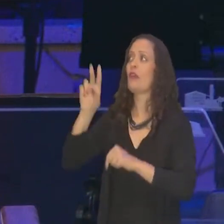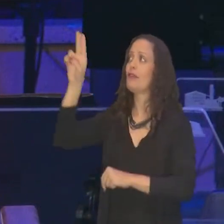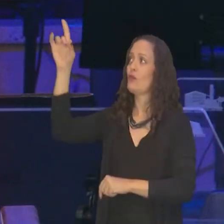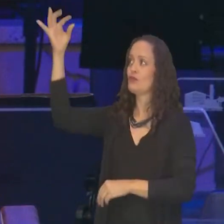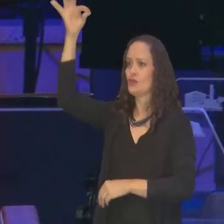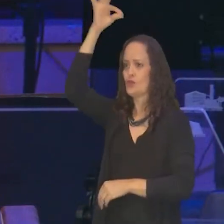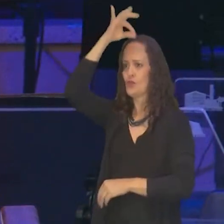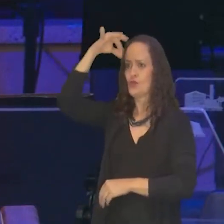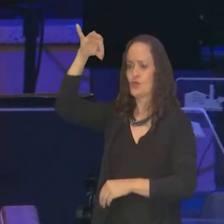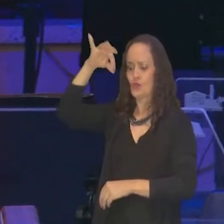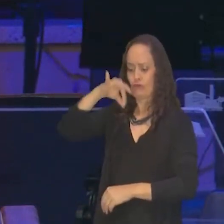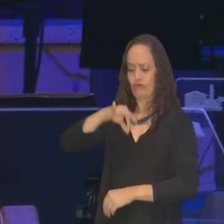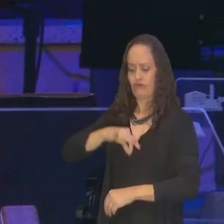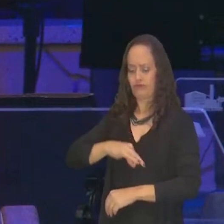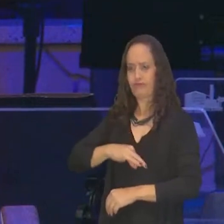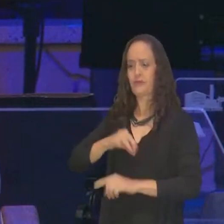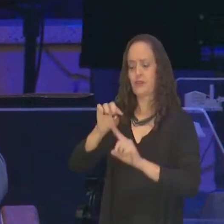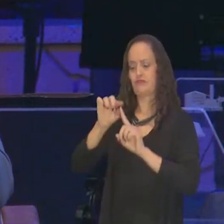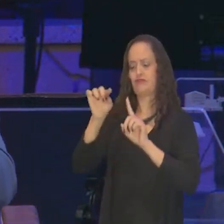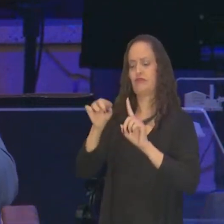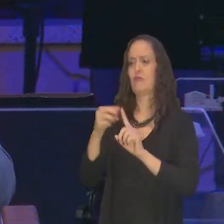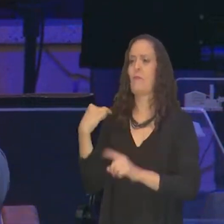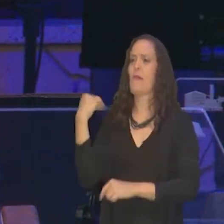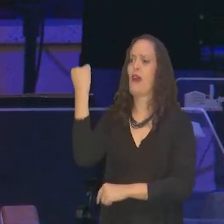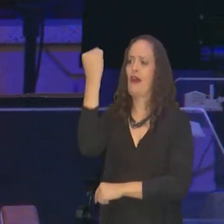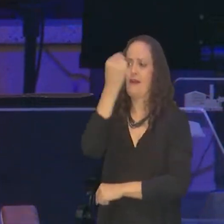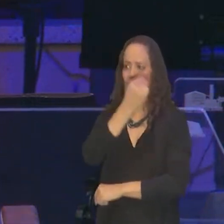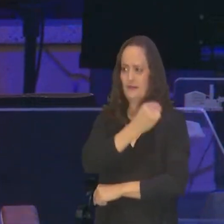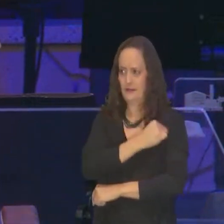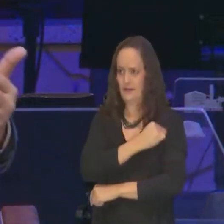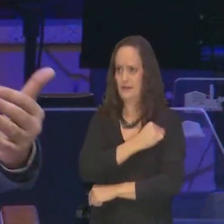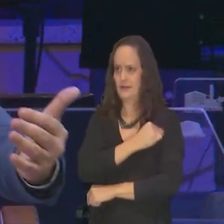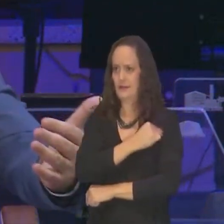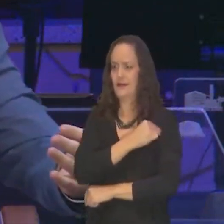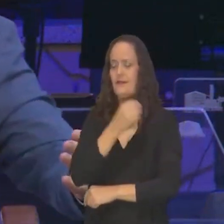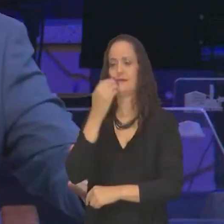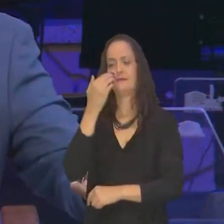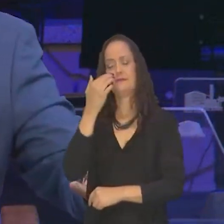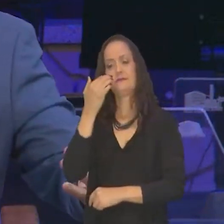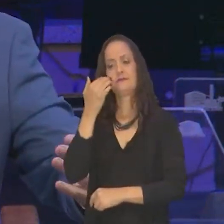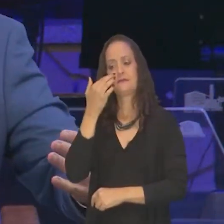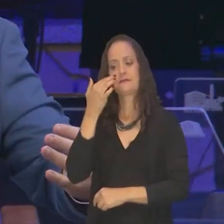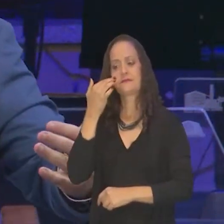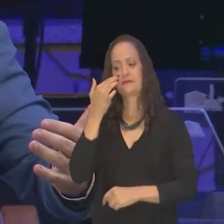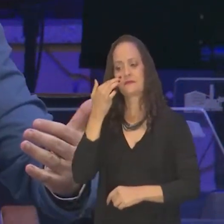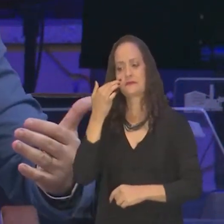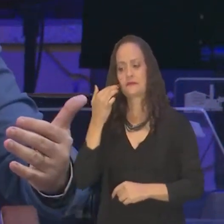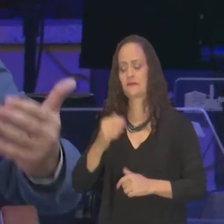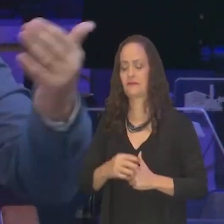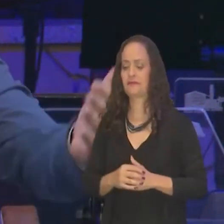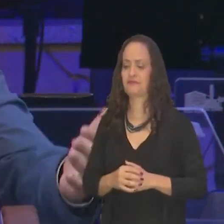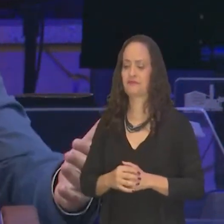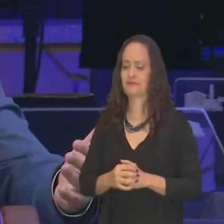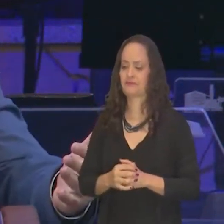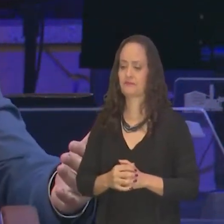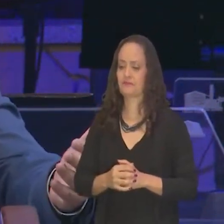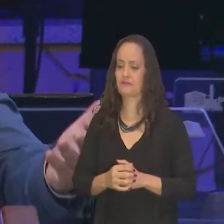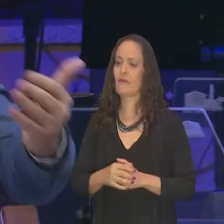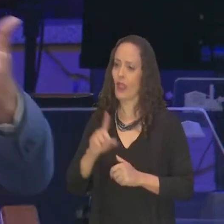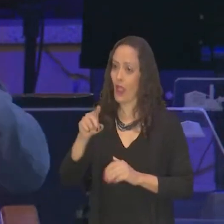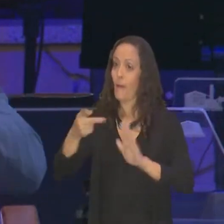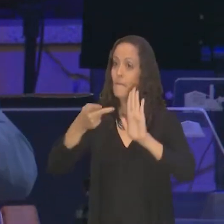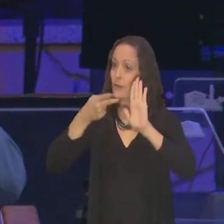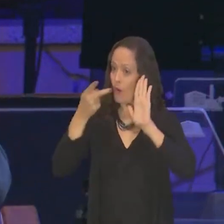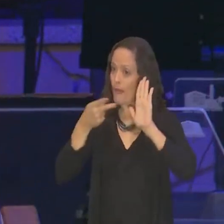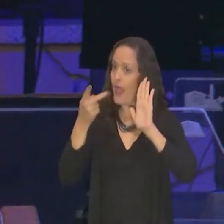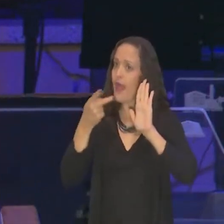Deus gerou o seu filho no ventre de uma mulher. Isto foi profecia bíblica,